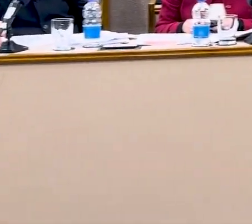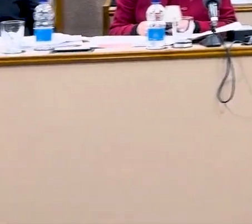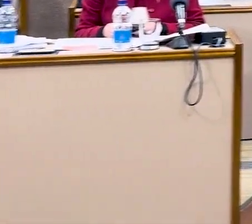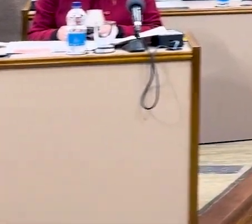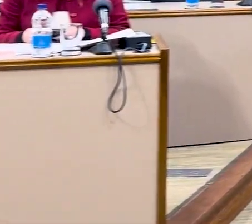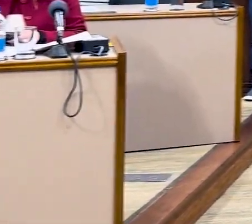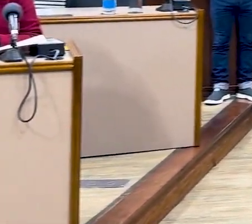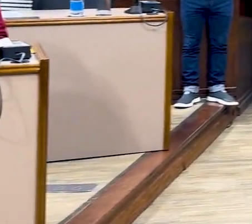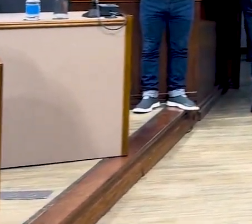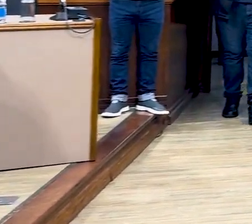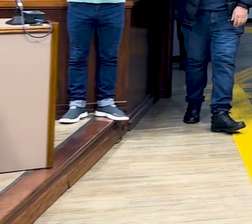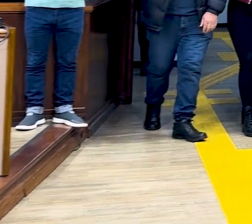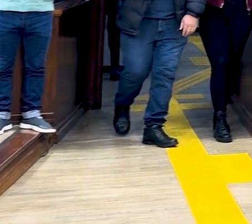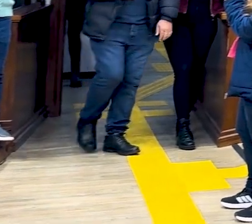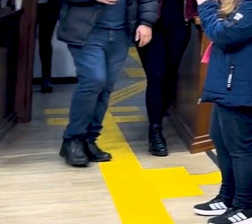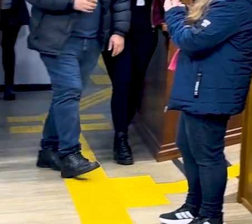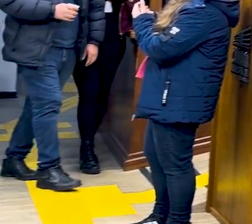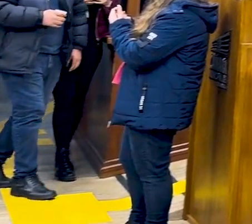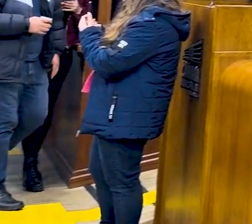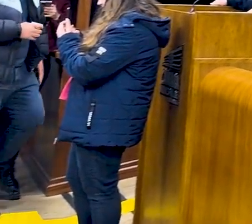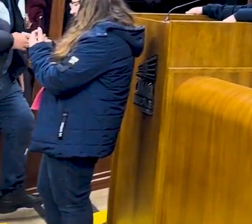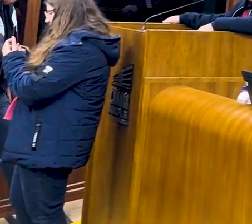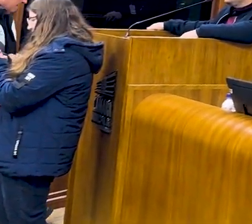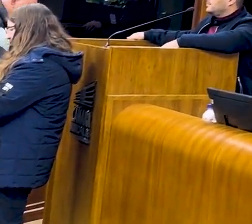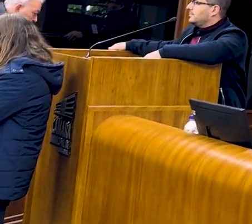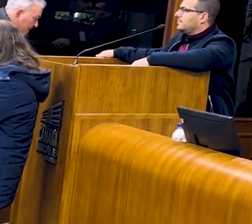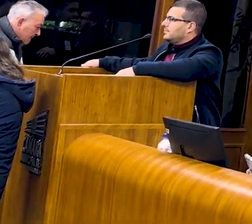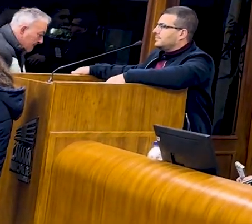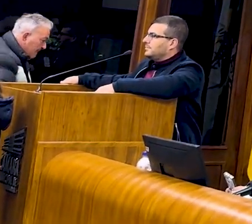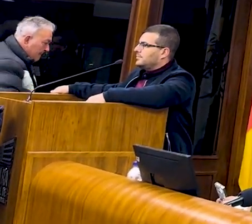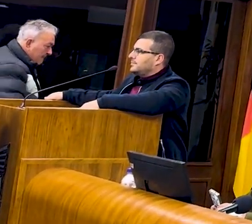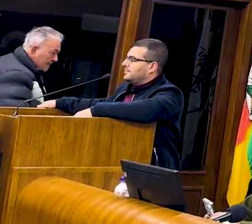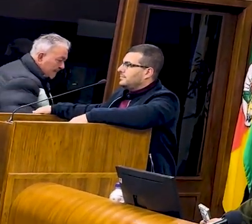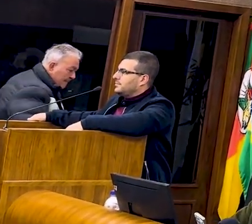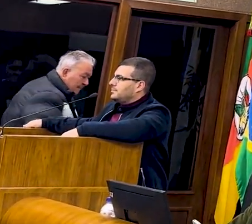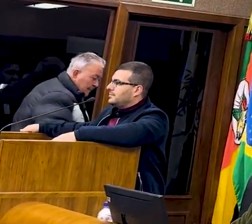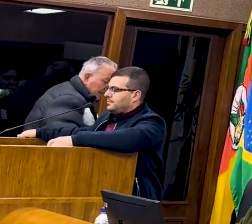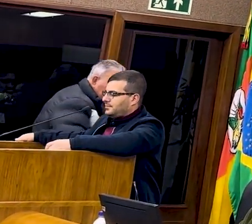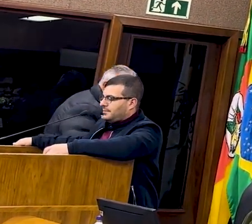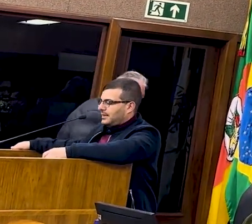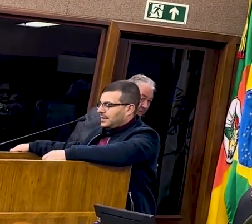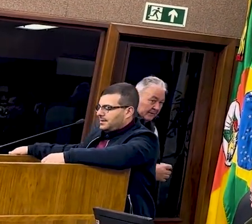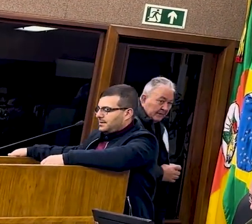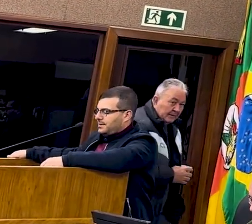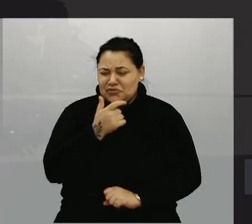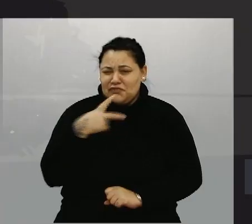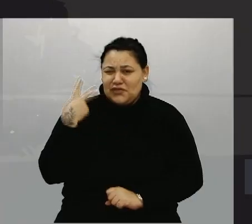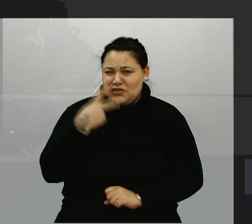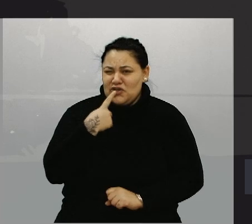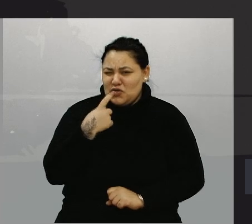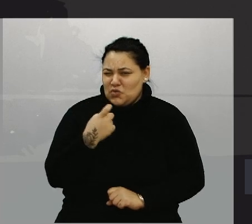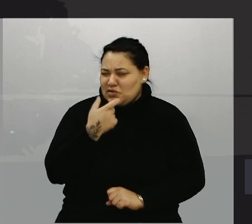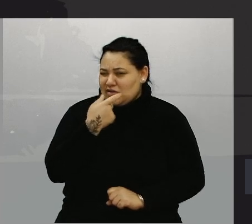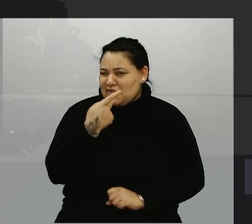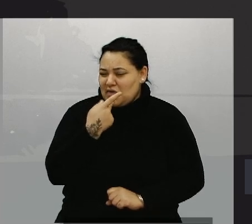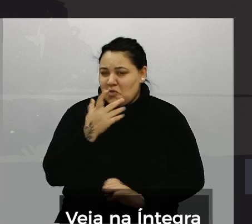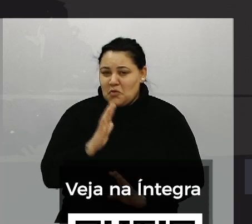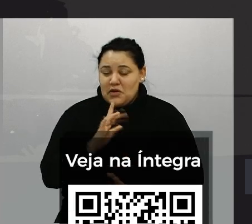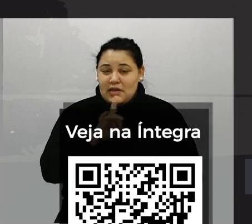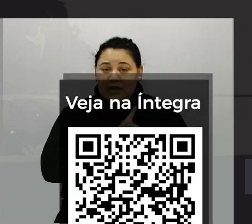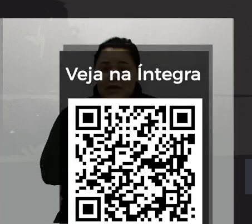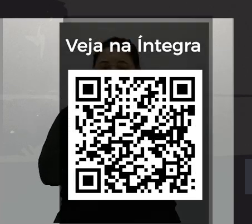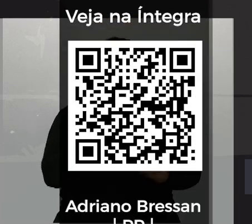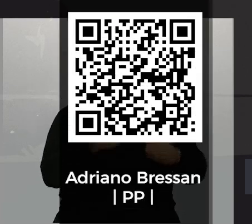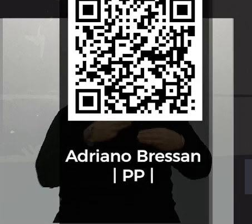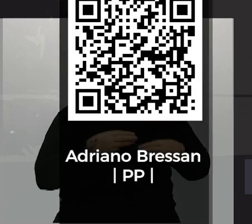com o marido, Luigi Zanotti, é um dos símbolos mais importantes de Caxias do Sul, um monumento ao imigrante. No espaço do Grande